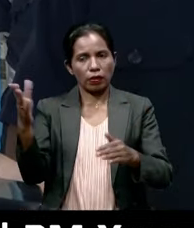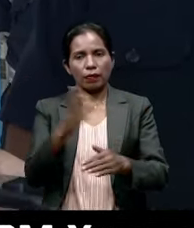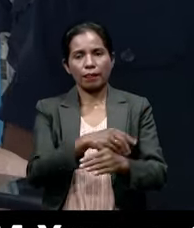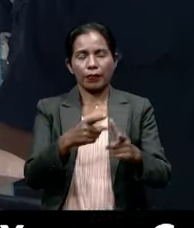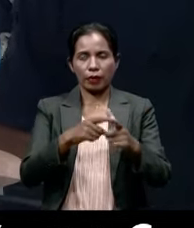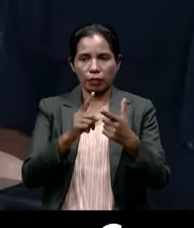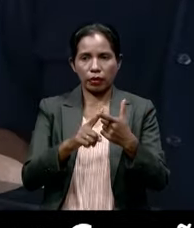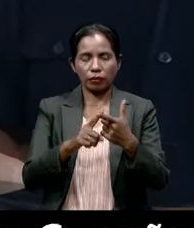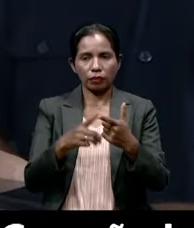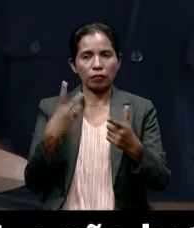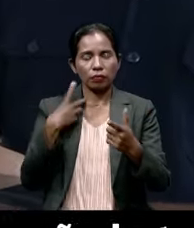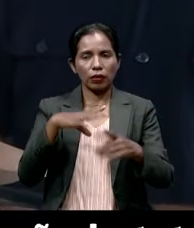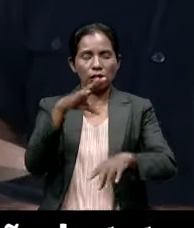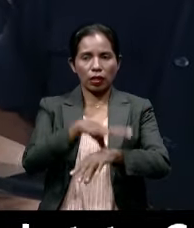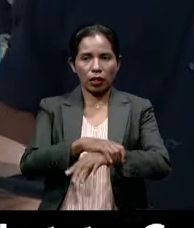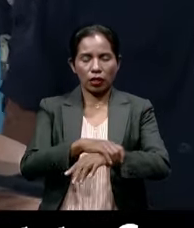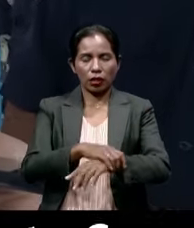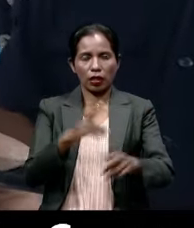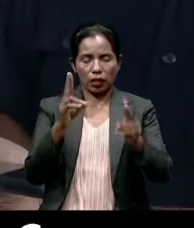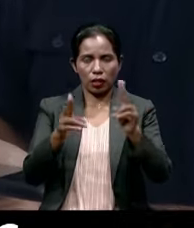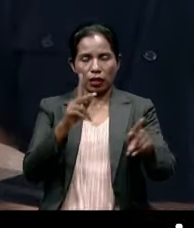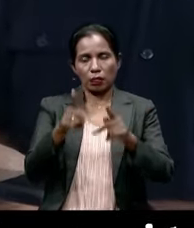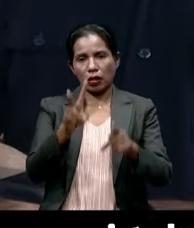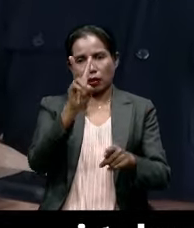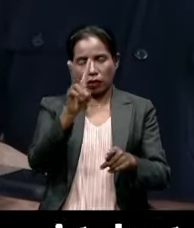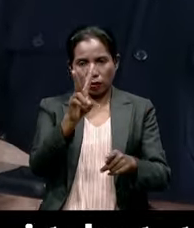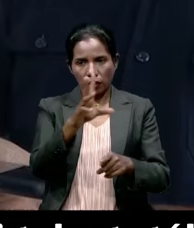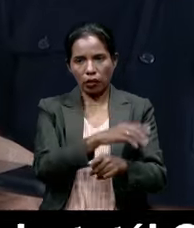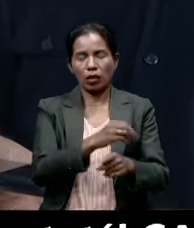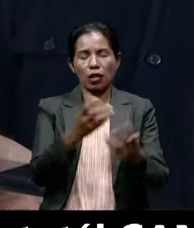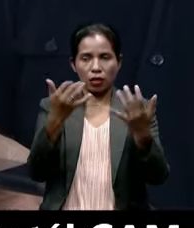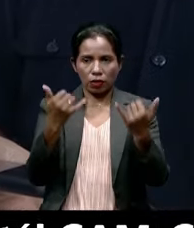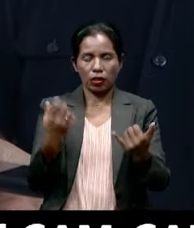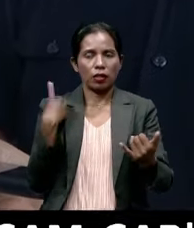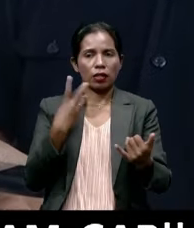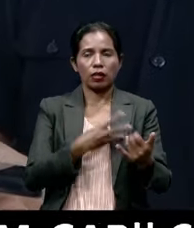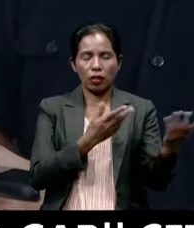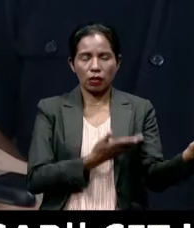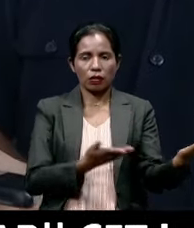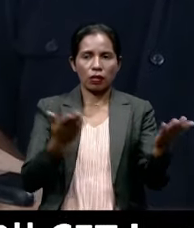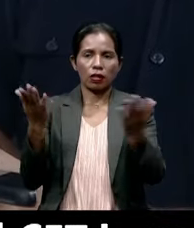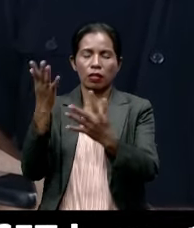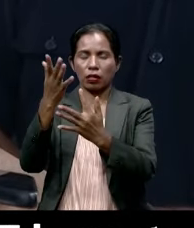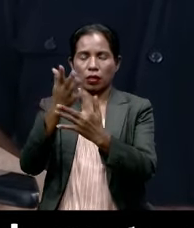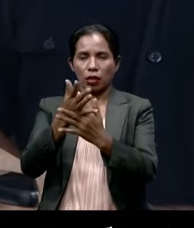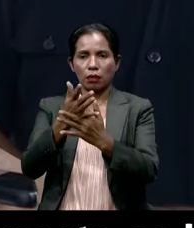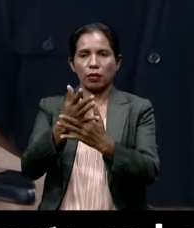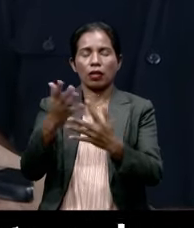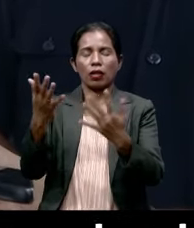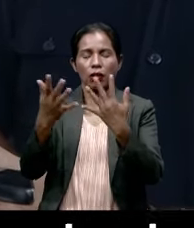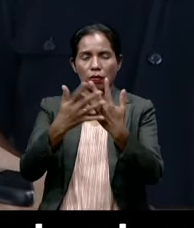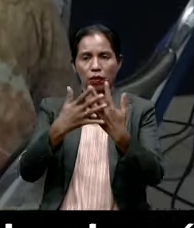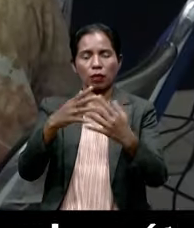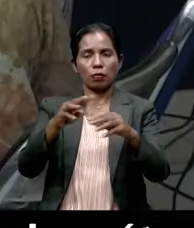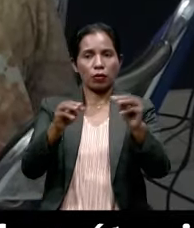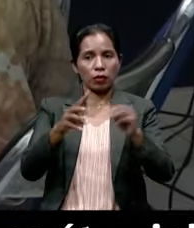acontecimento e ita halo captura keres basi suspeito nen ruane e agora rau ki ita lori mai detein hi ita nia komando municipio dili. Alende